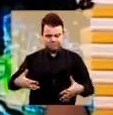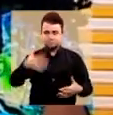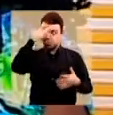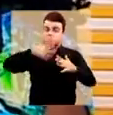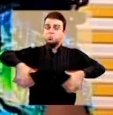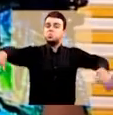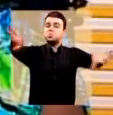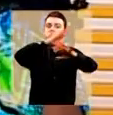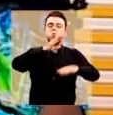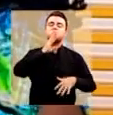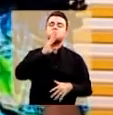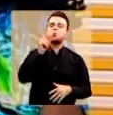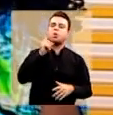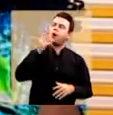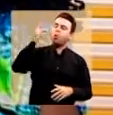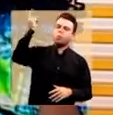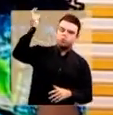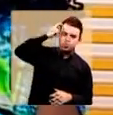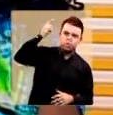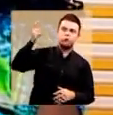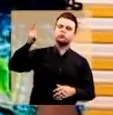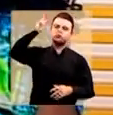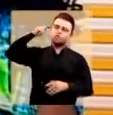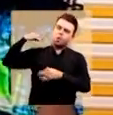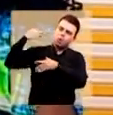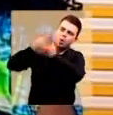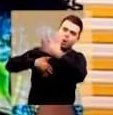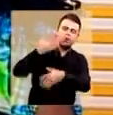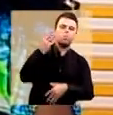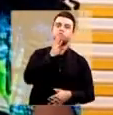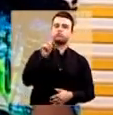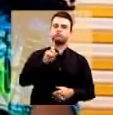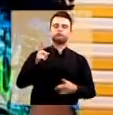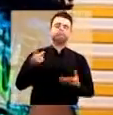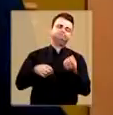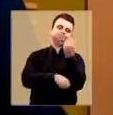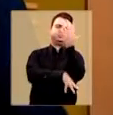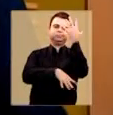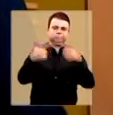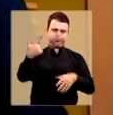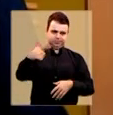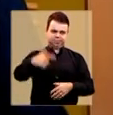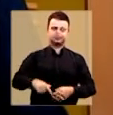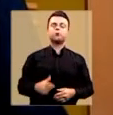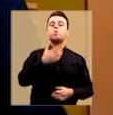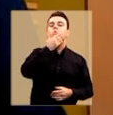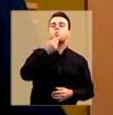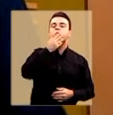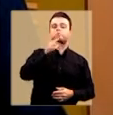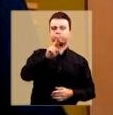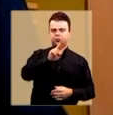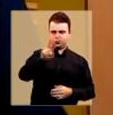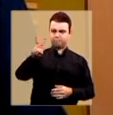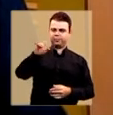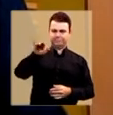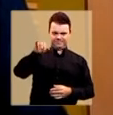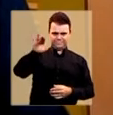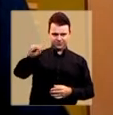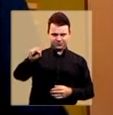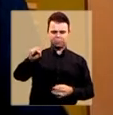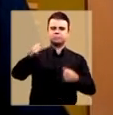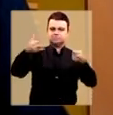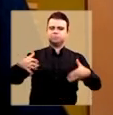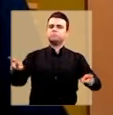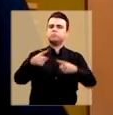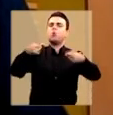sem conhecimento da sua origem, história e cultura é como uma árvore sem raízes. O músico Vinícius Rocha destaca o poder